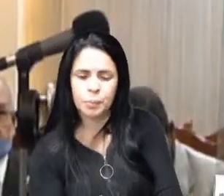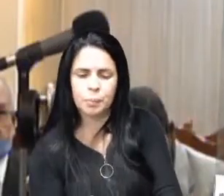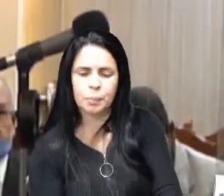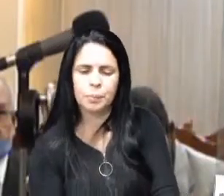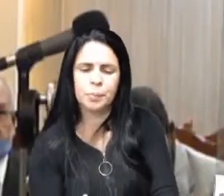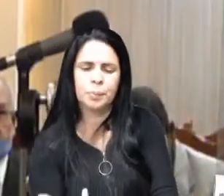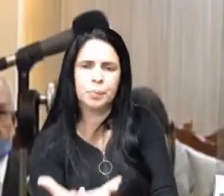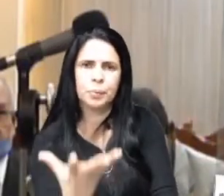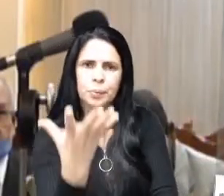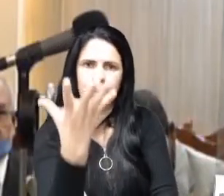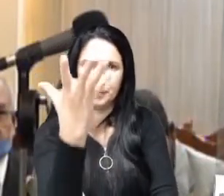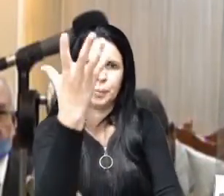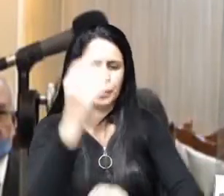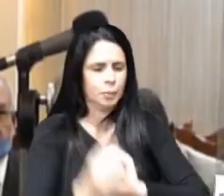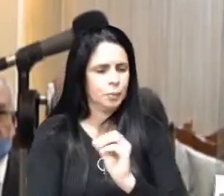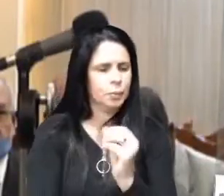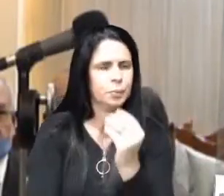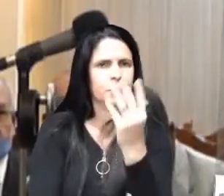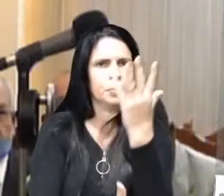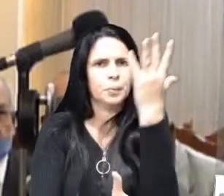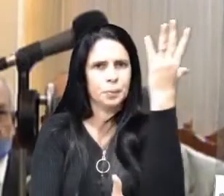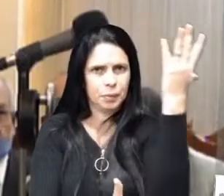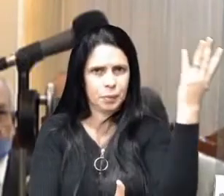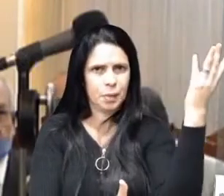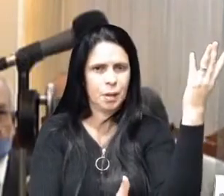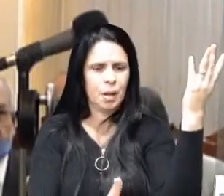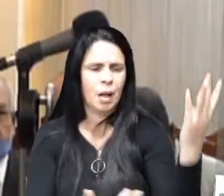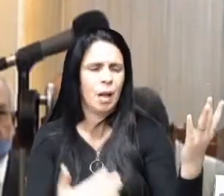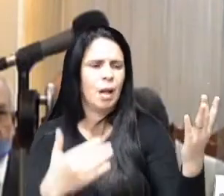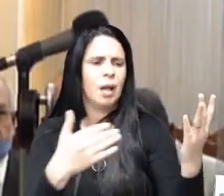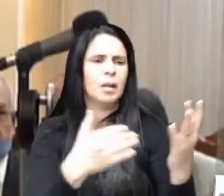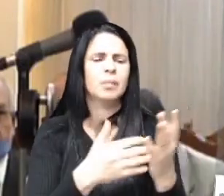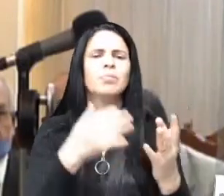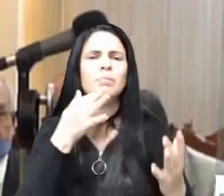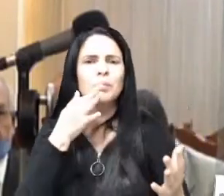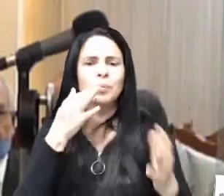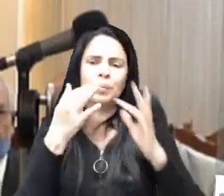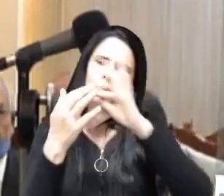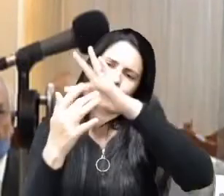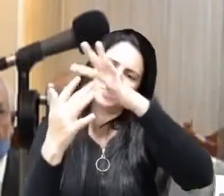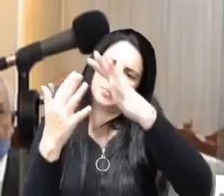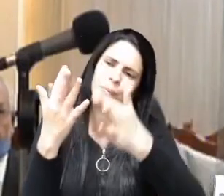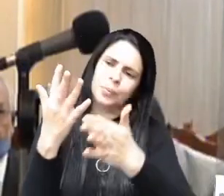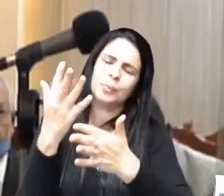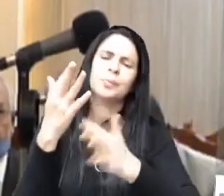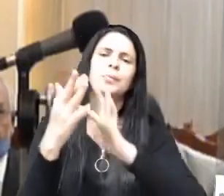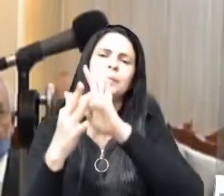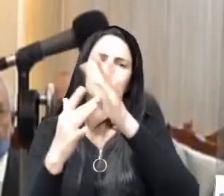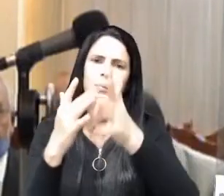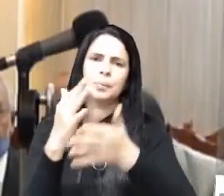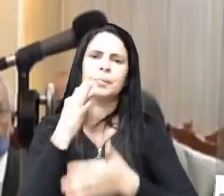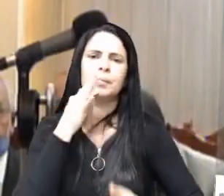nasce, vai crescendo, até que venha produzir o fruto.